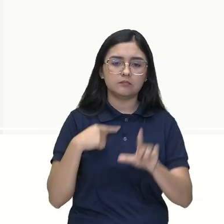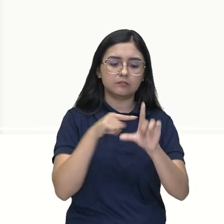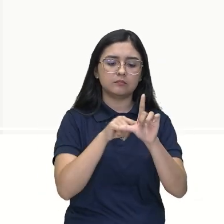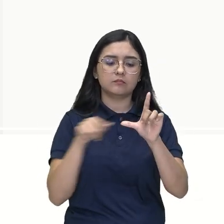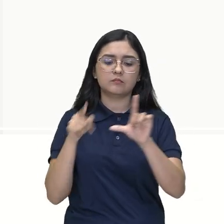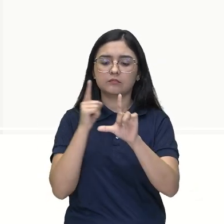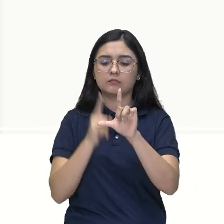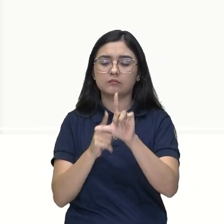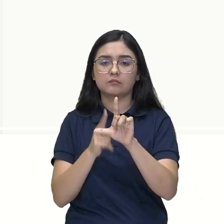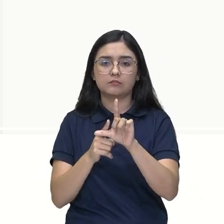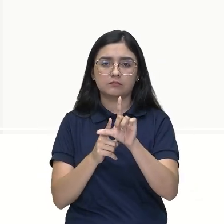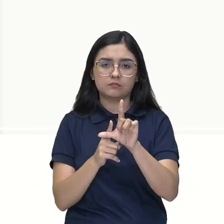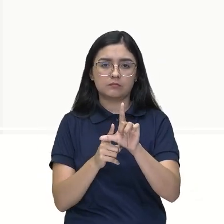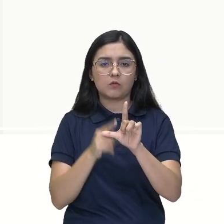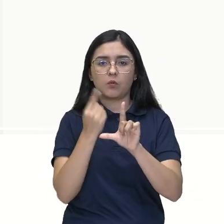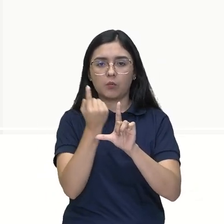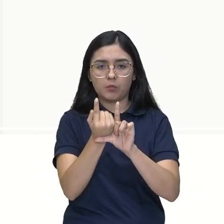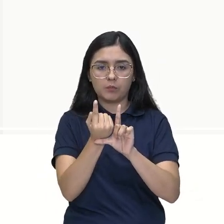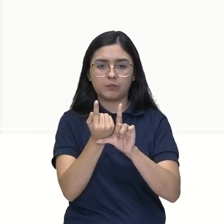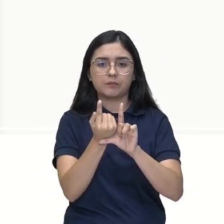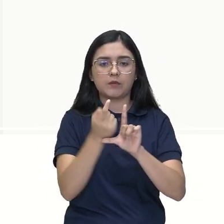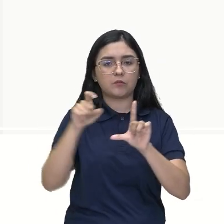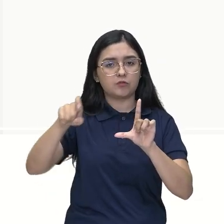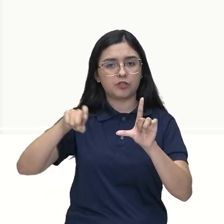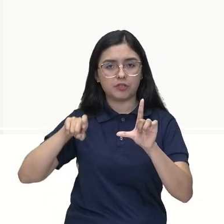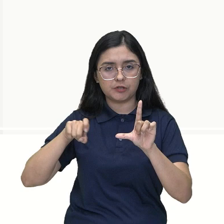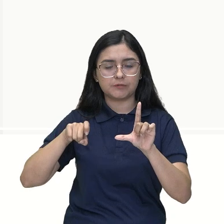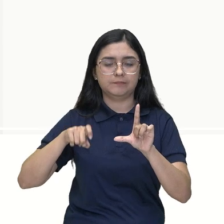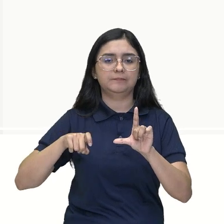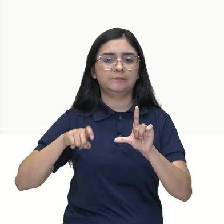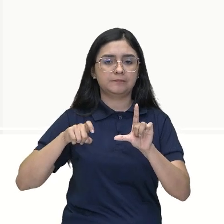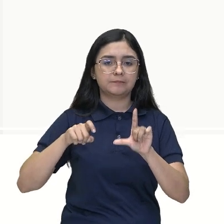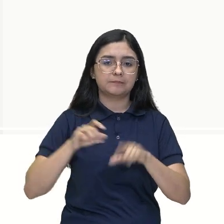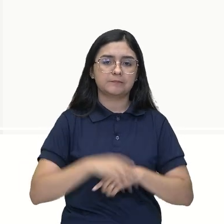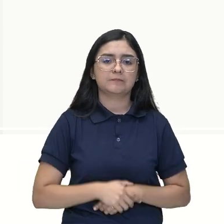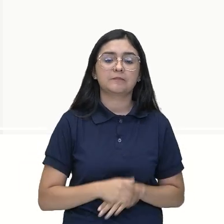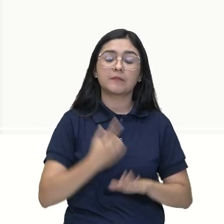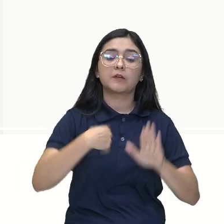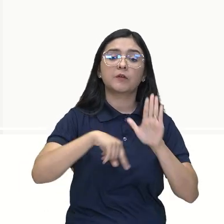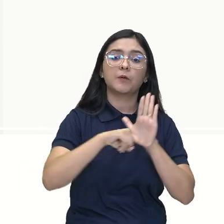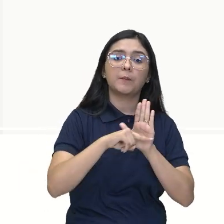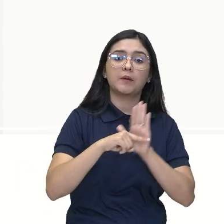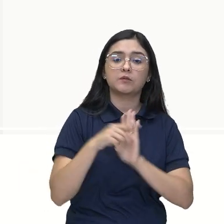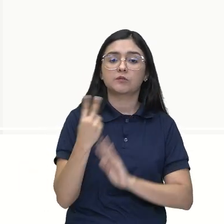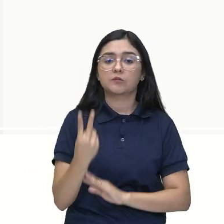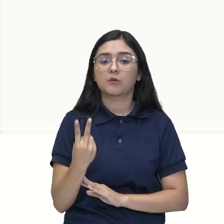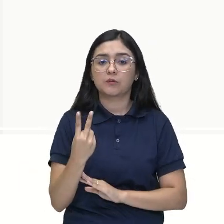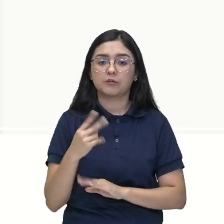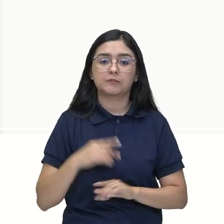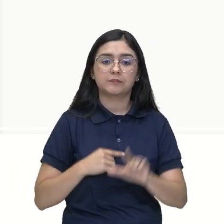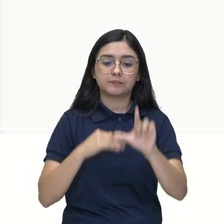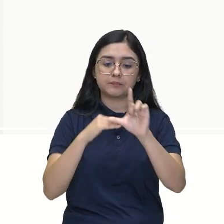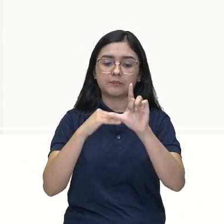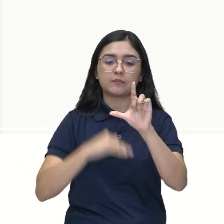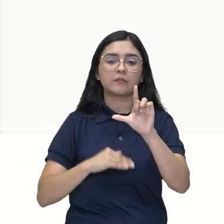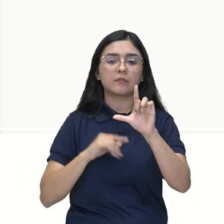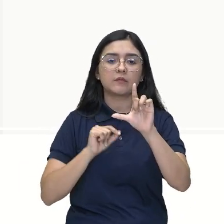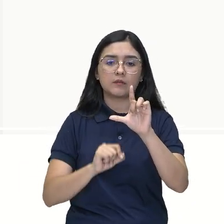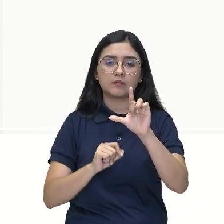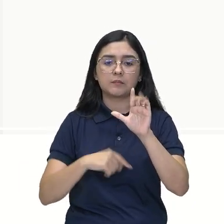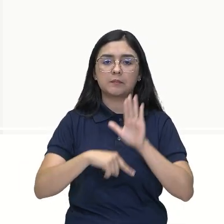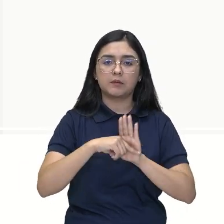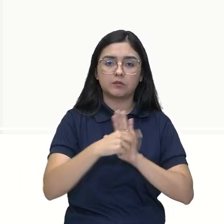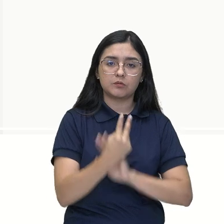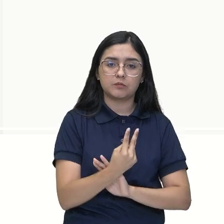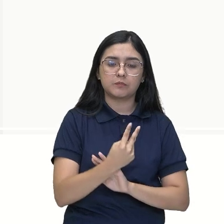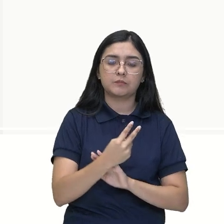é o eixo x, ó. Ok? E o menos 2, professor, veio da onde? Daqui,